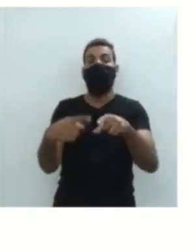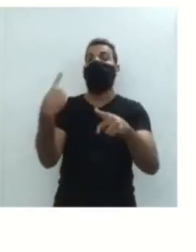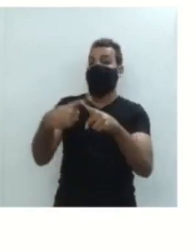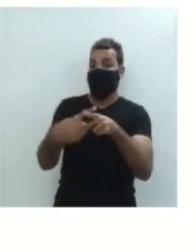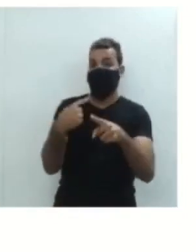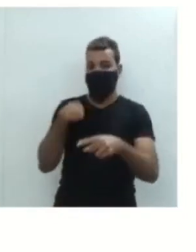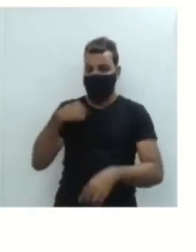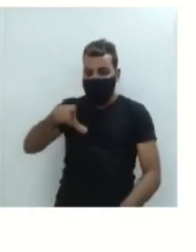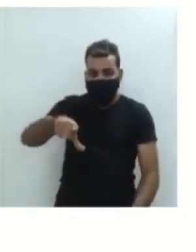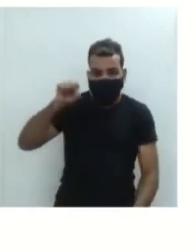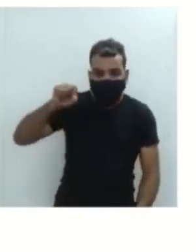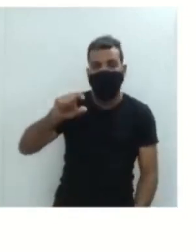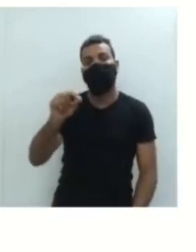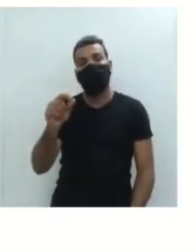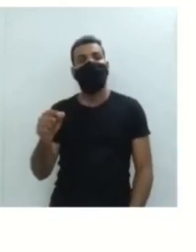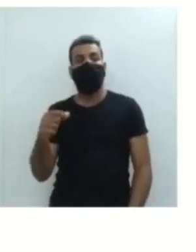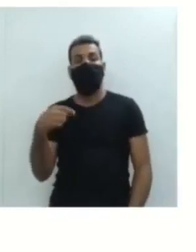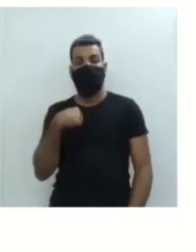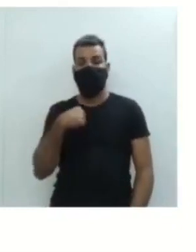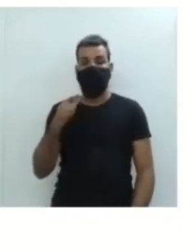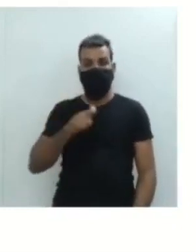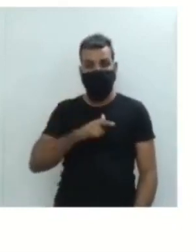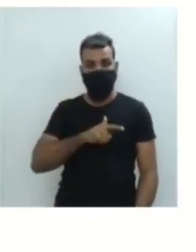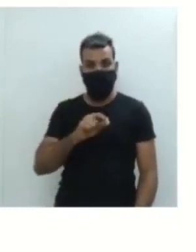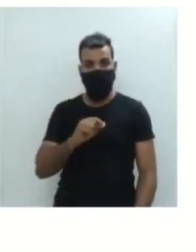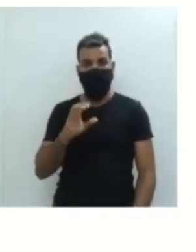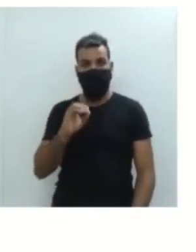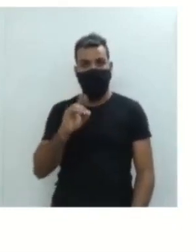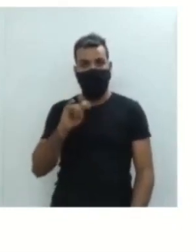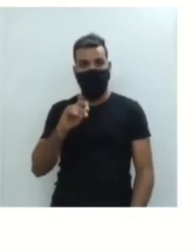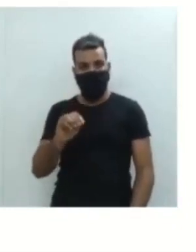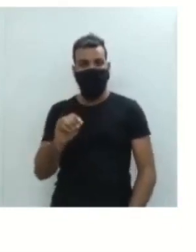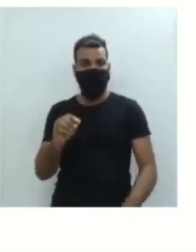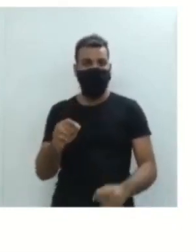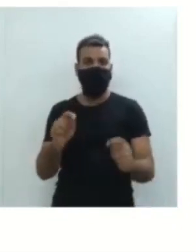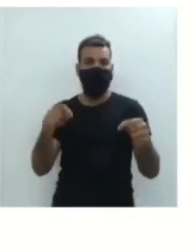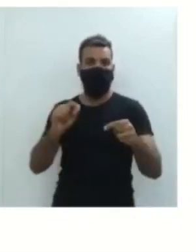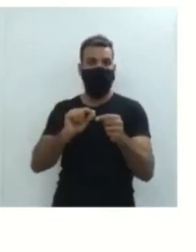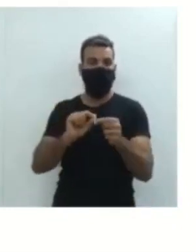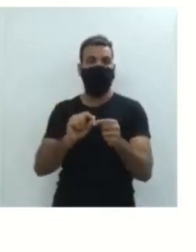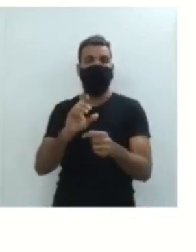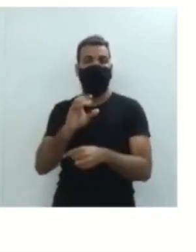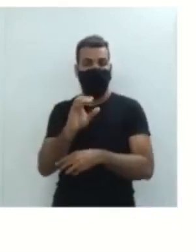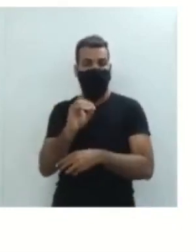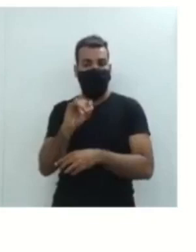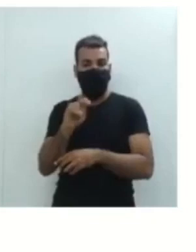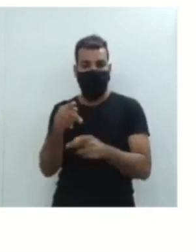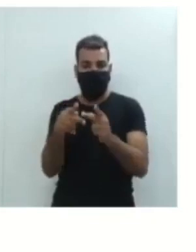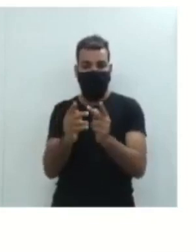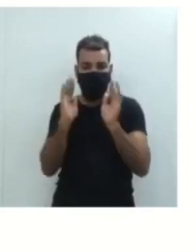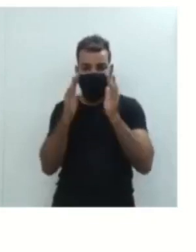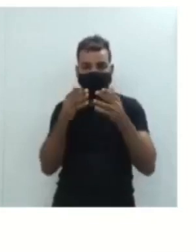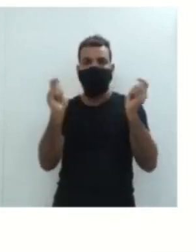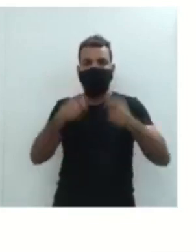vou selecionar eu vou obter um código específico um código de um prato específico